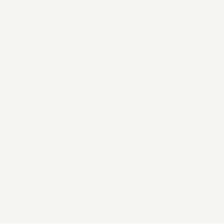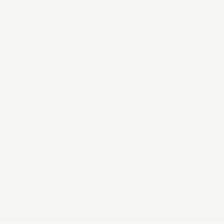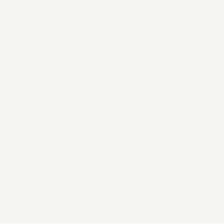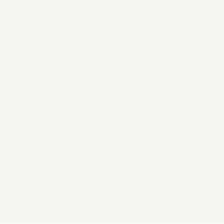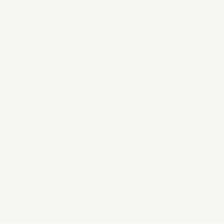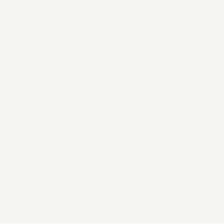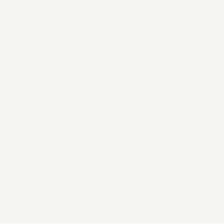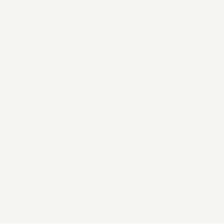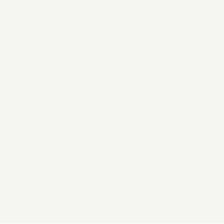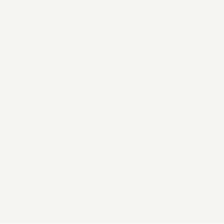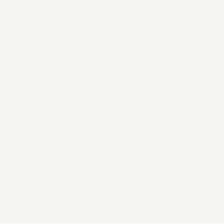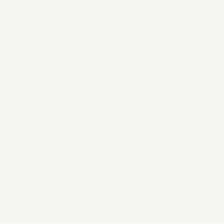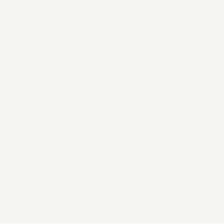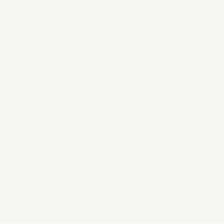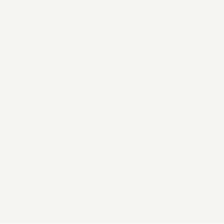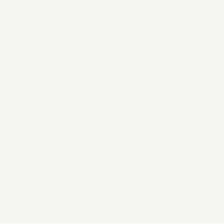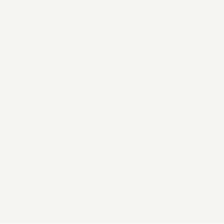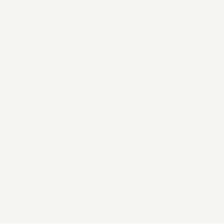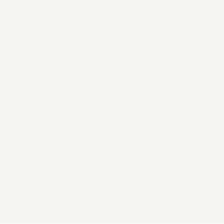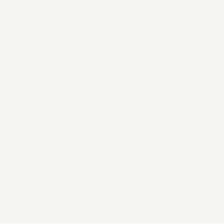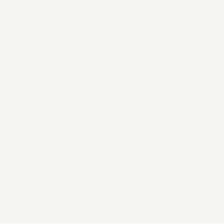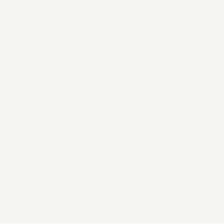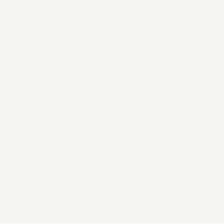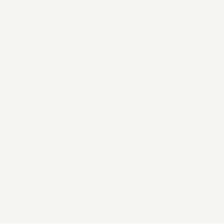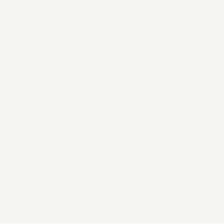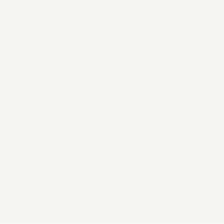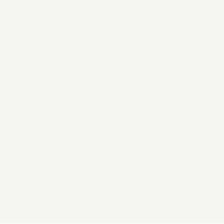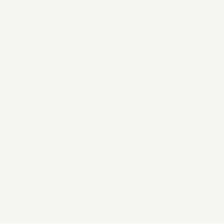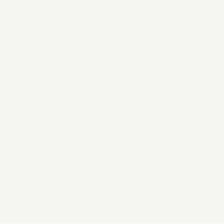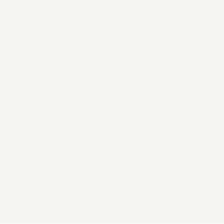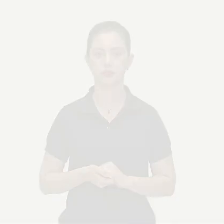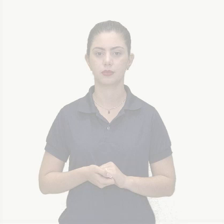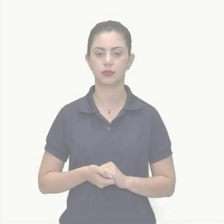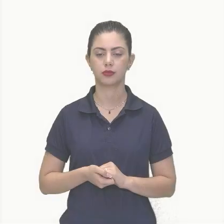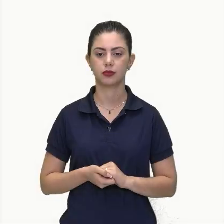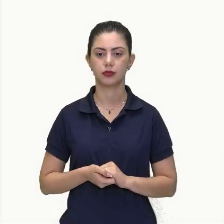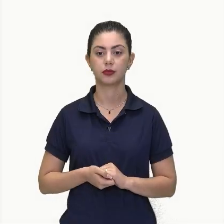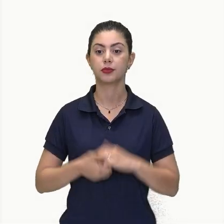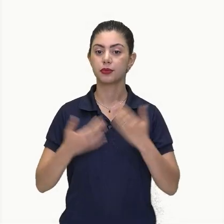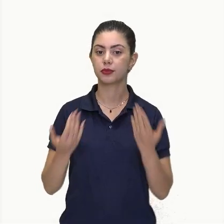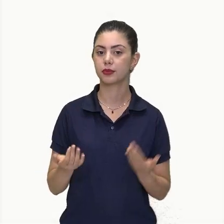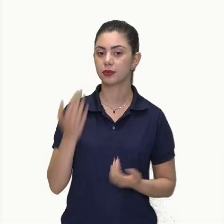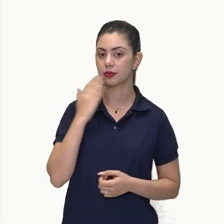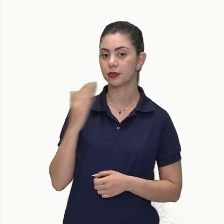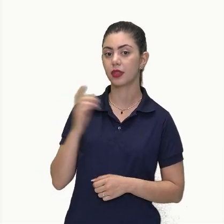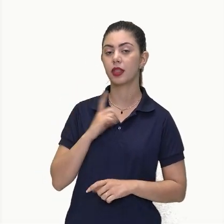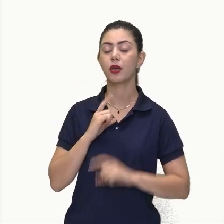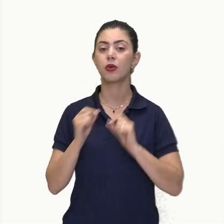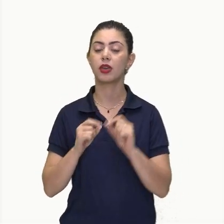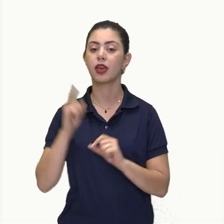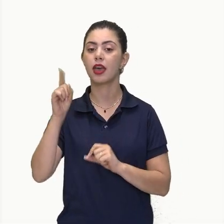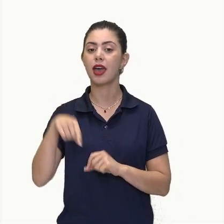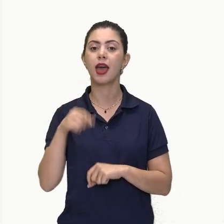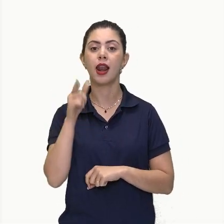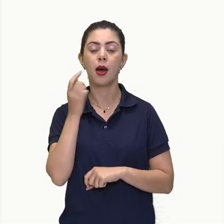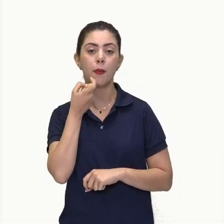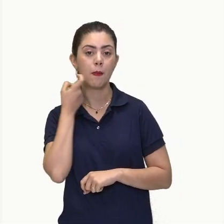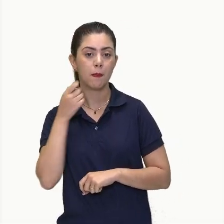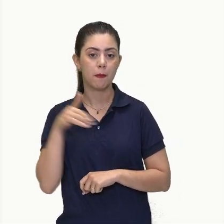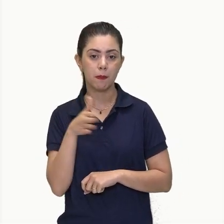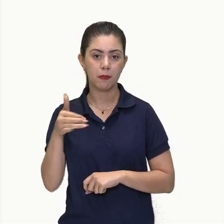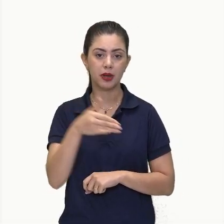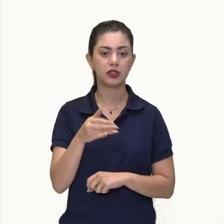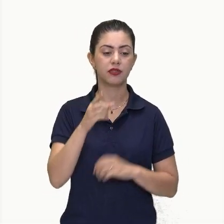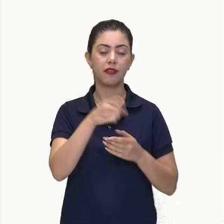eu tenho um indivíduo aqui, ó, um consumidor, que é carnívoro, esse peixinho que vai se alimentar dessa